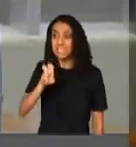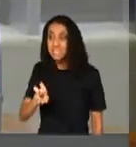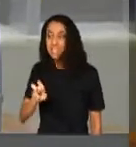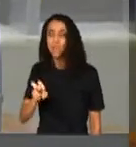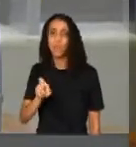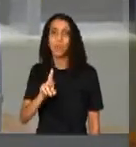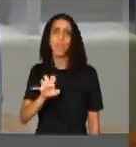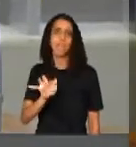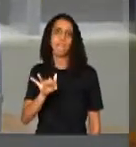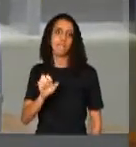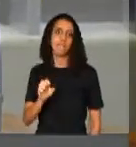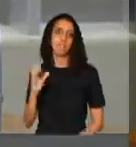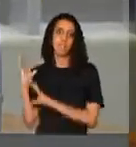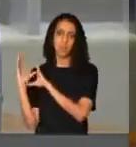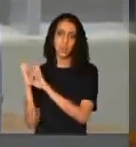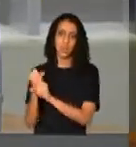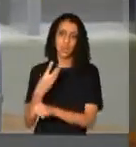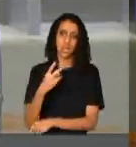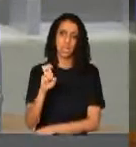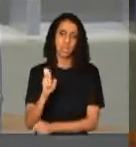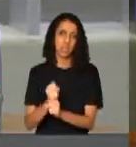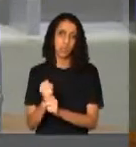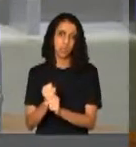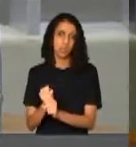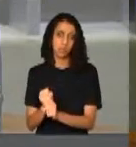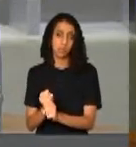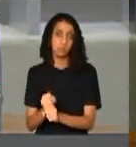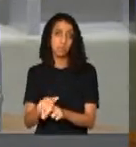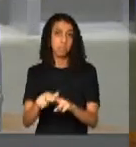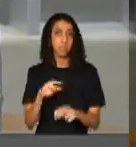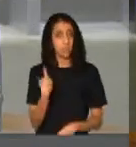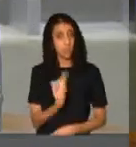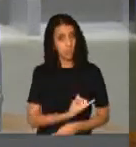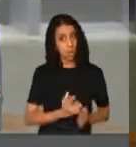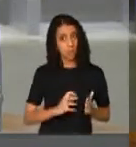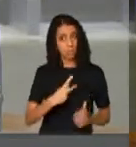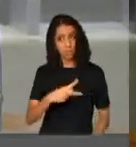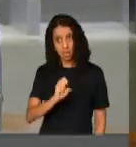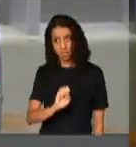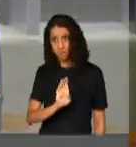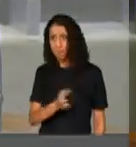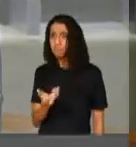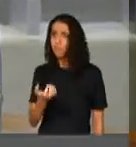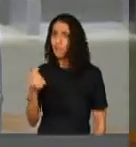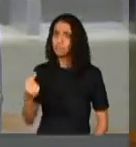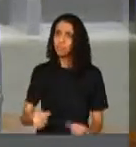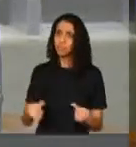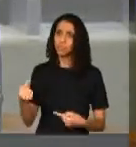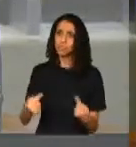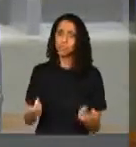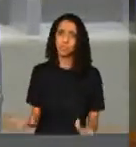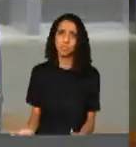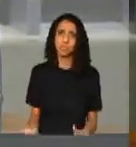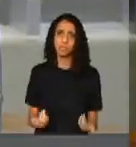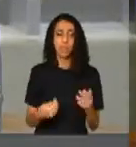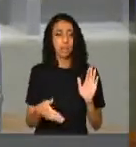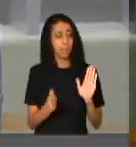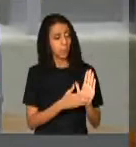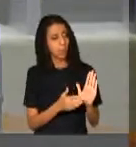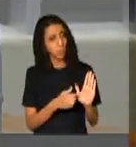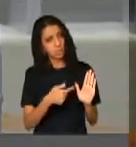últimos 17 anos. Por isso que o PSB se dispõe a discutir de forma honesta uma proposta que, de fato, dê a